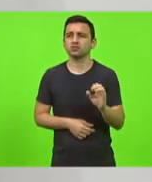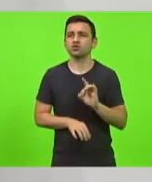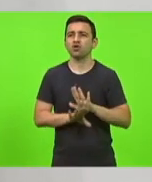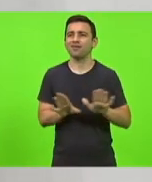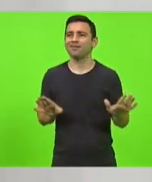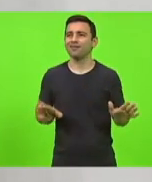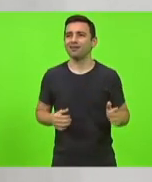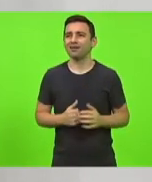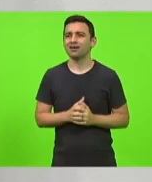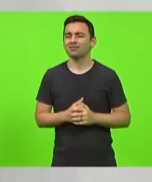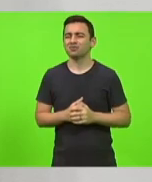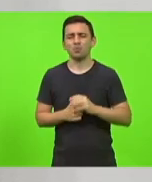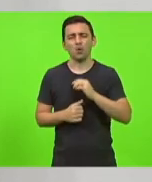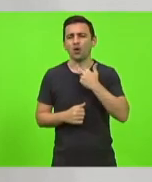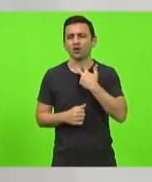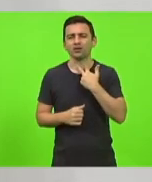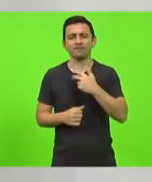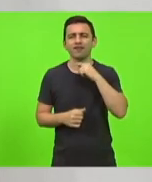dá para falar